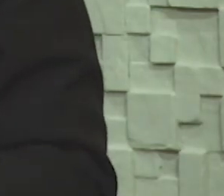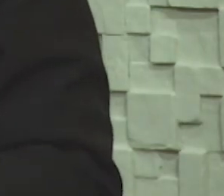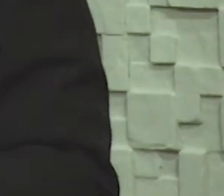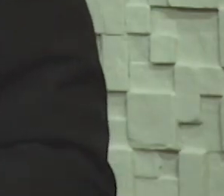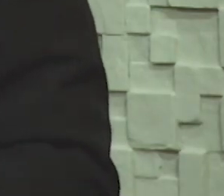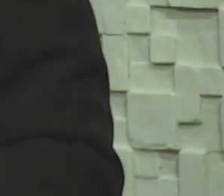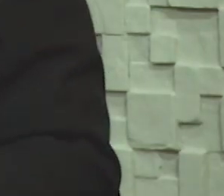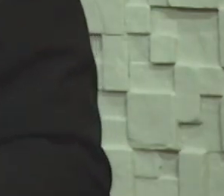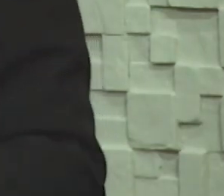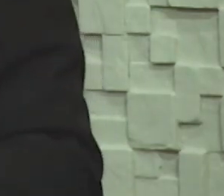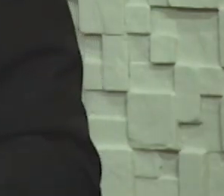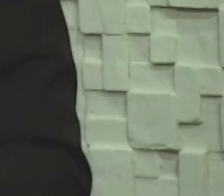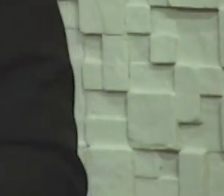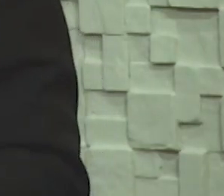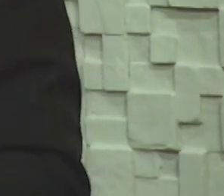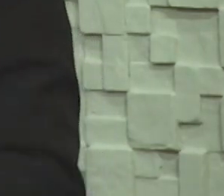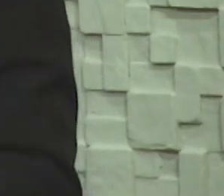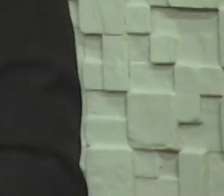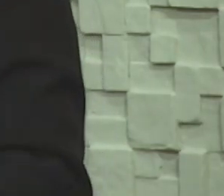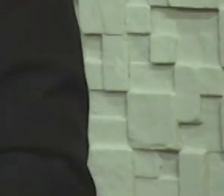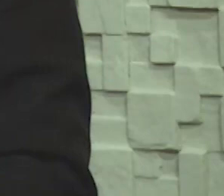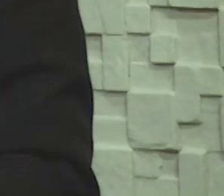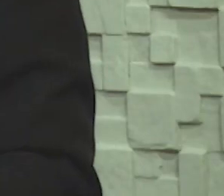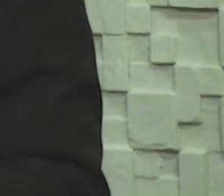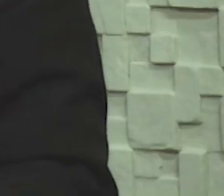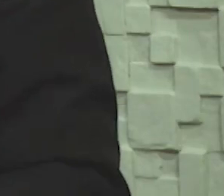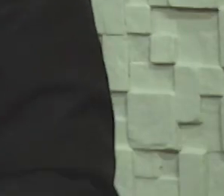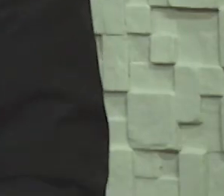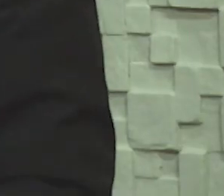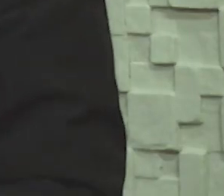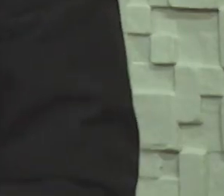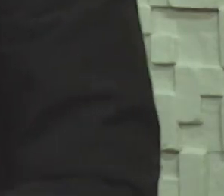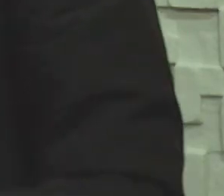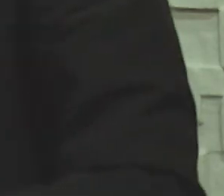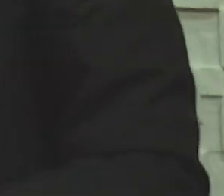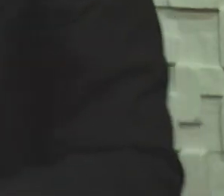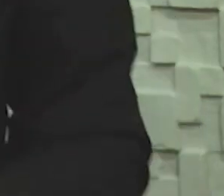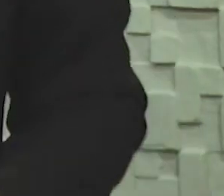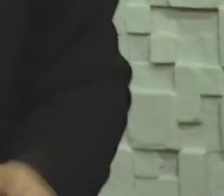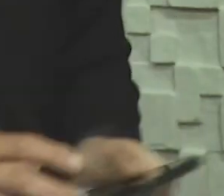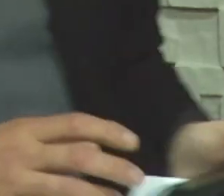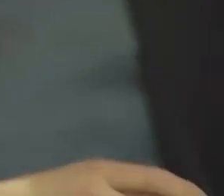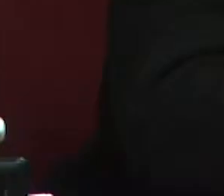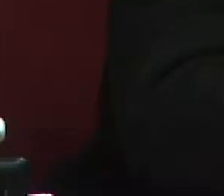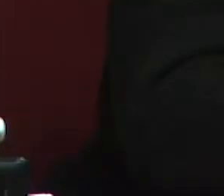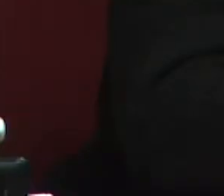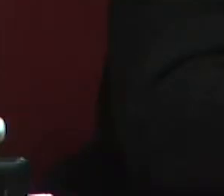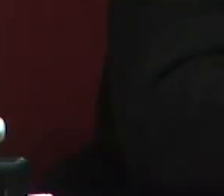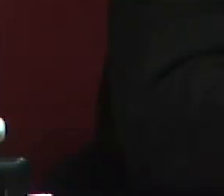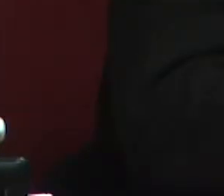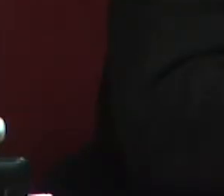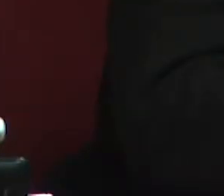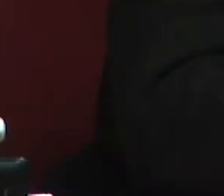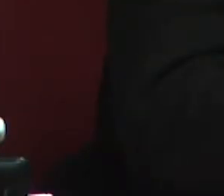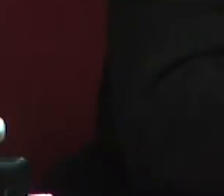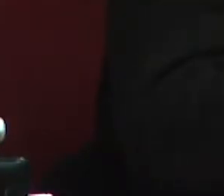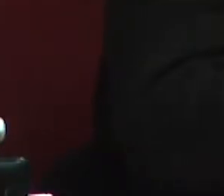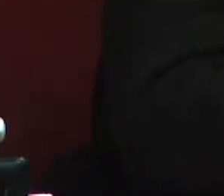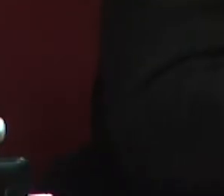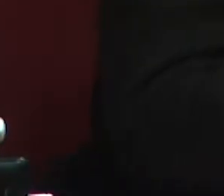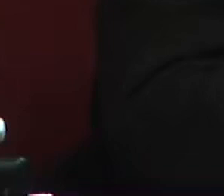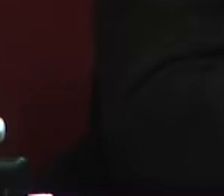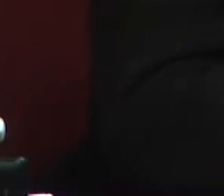nossa parte e que possamos chegar do outro lado né todos com vida muito obrigado seu presidente obrigado vereador